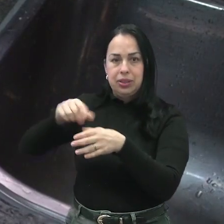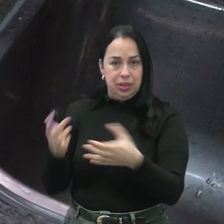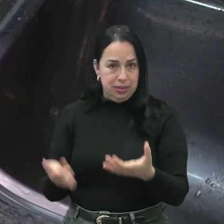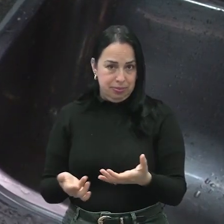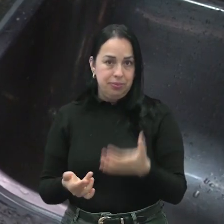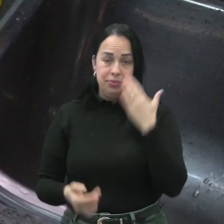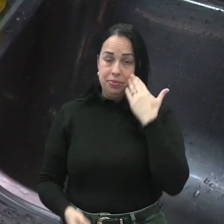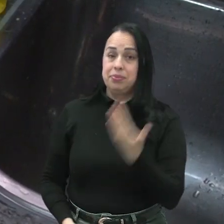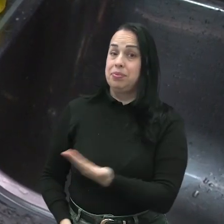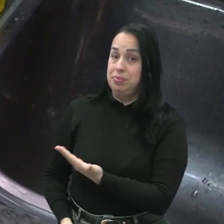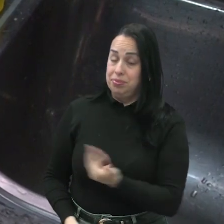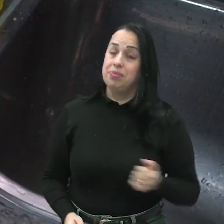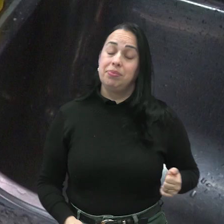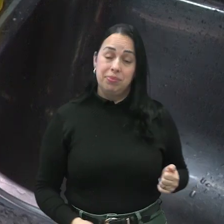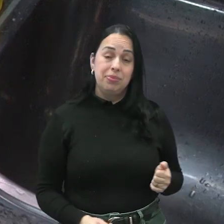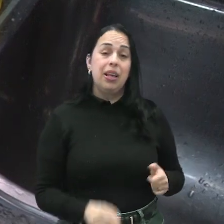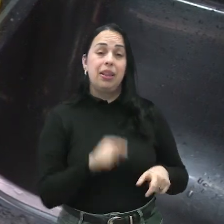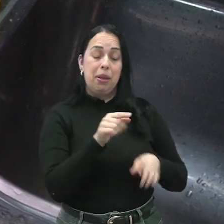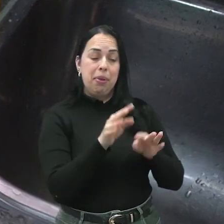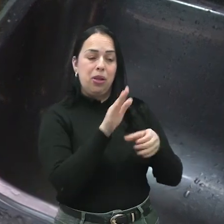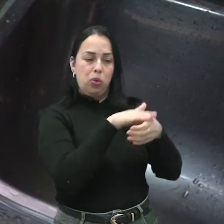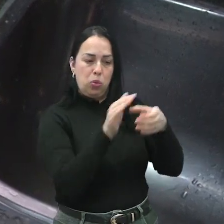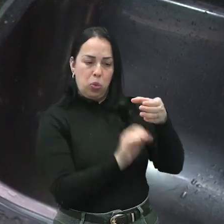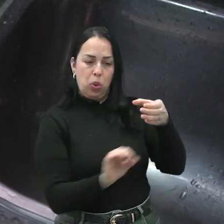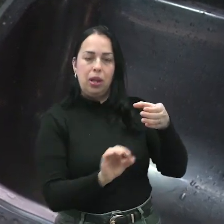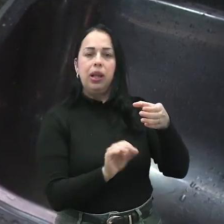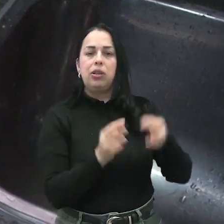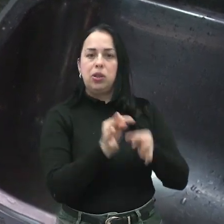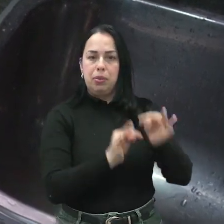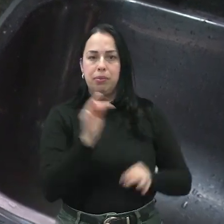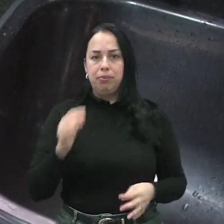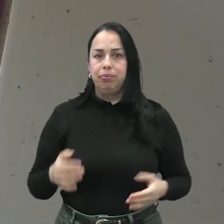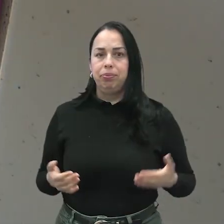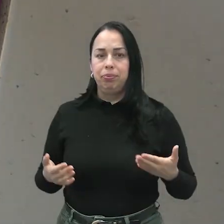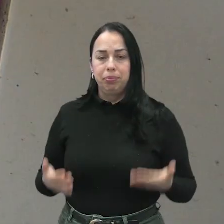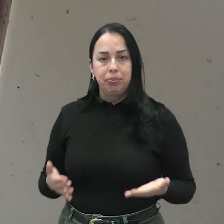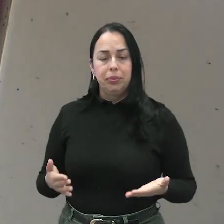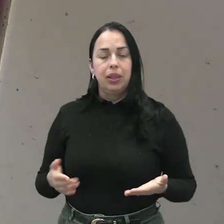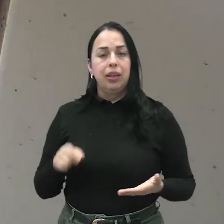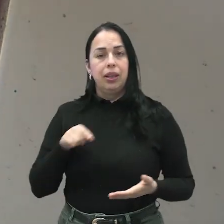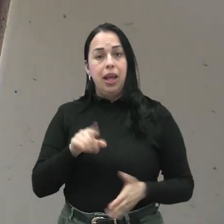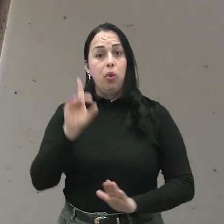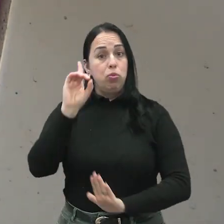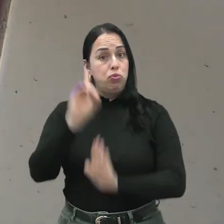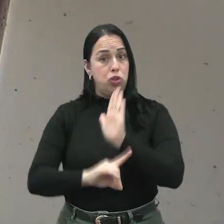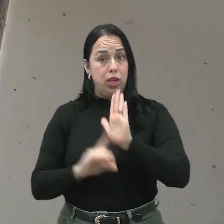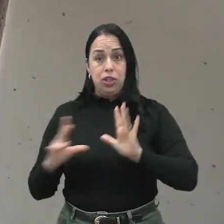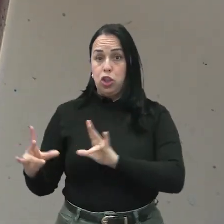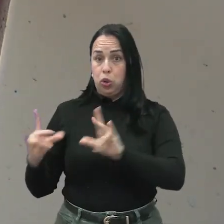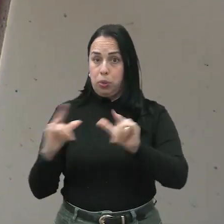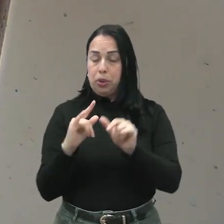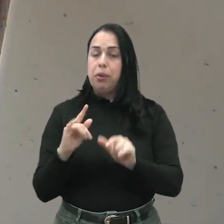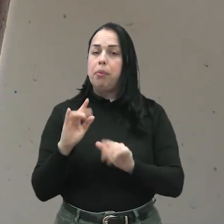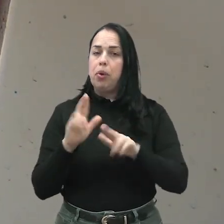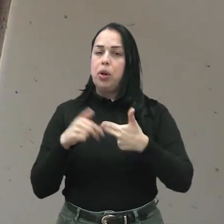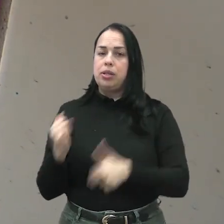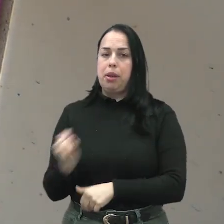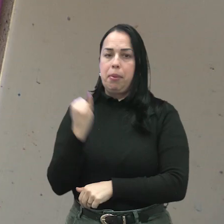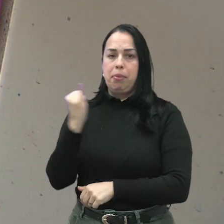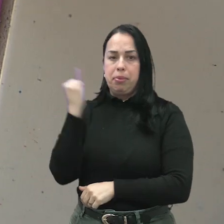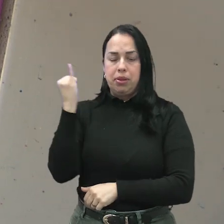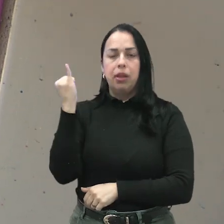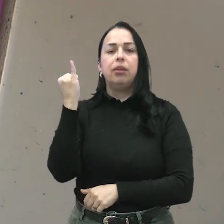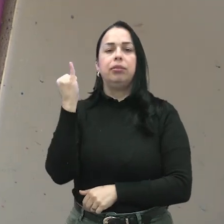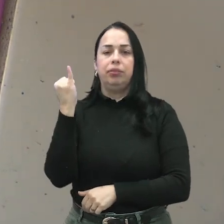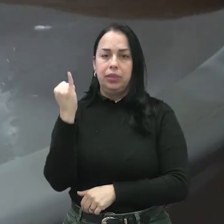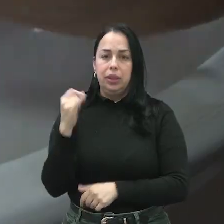como abastecimento de água potável e tratamento de esgoto. Assegurar esse direito é fundamental para a